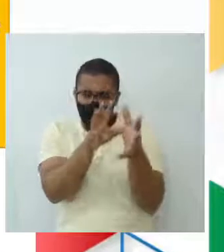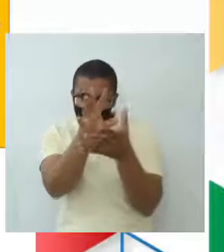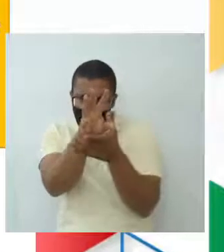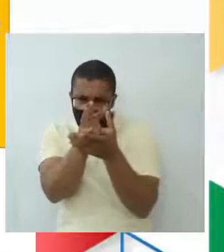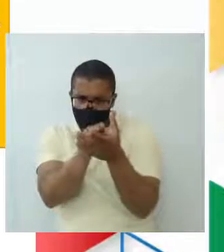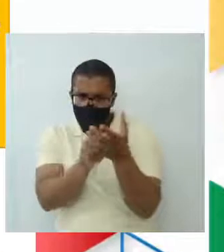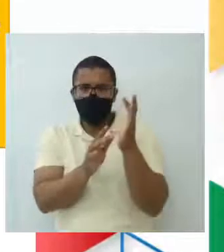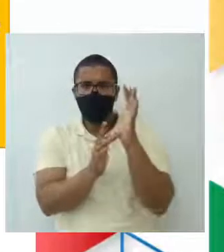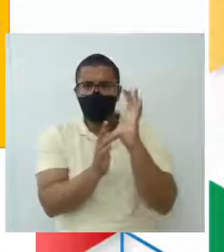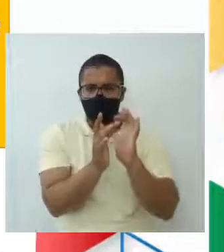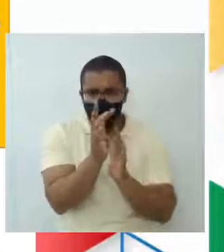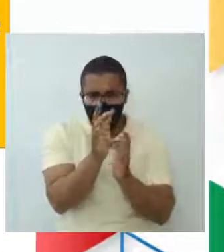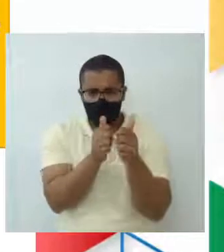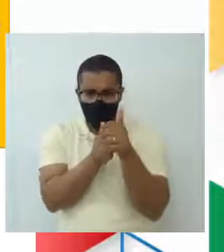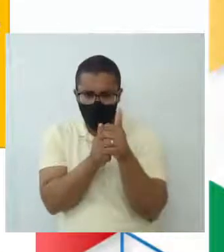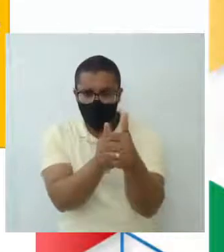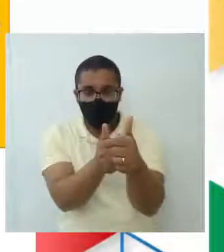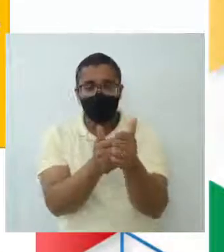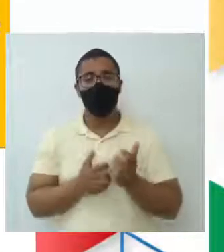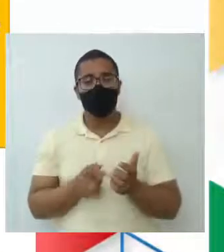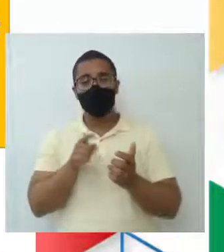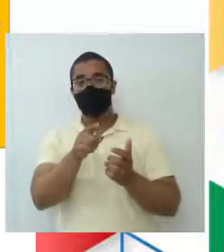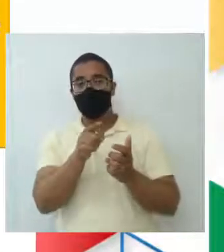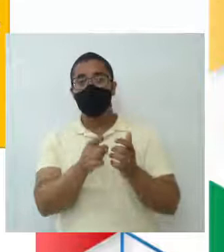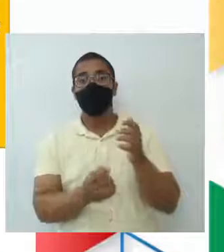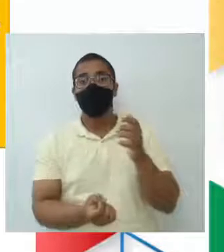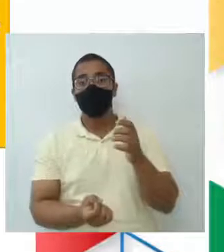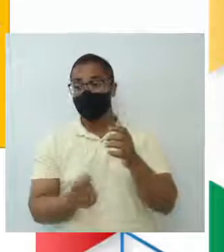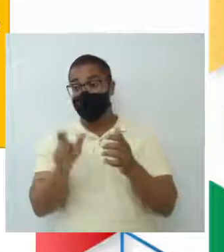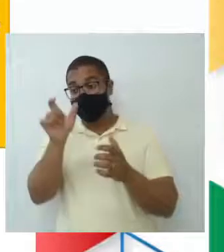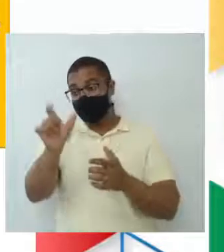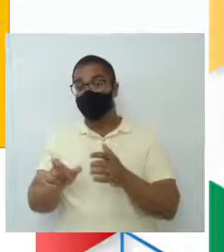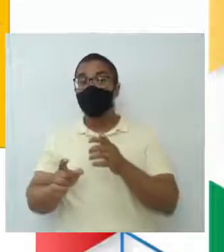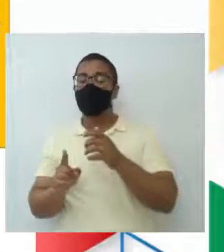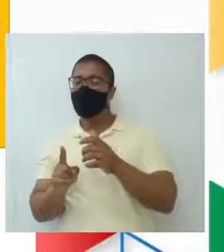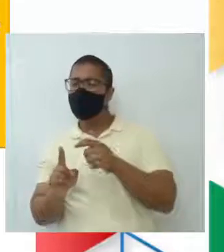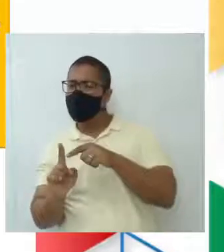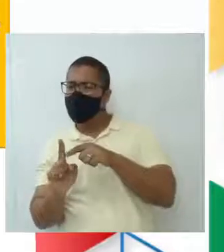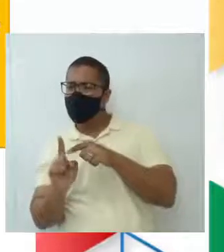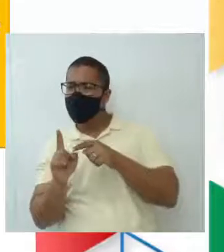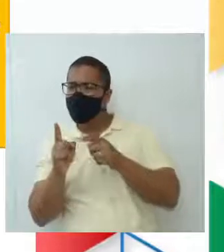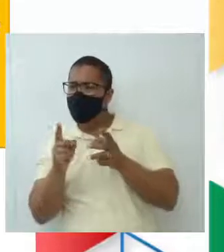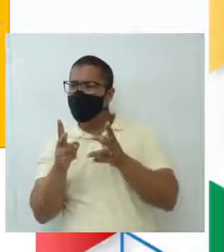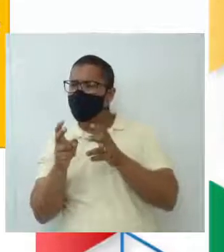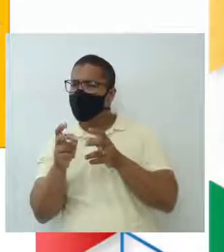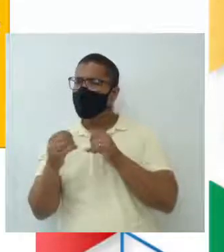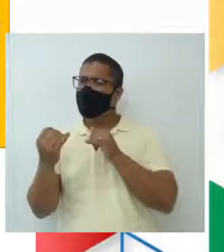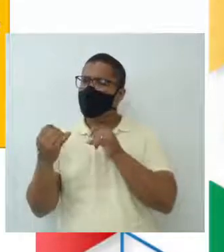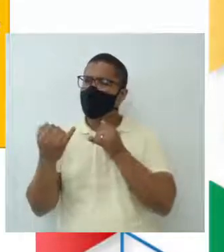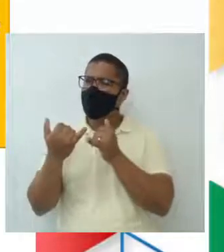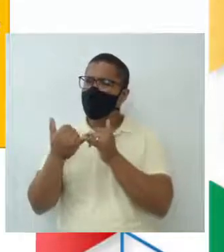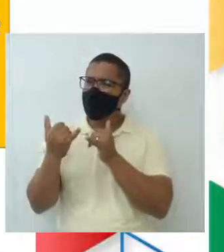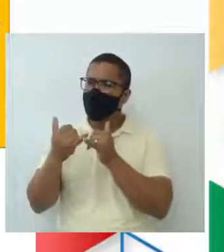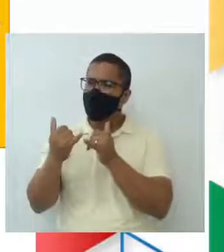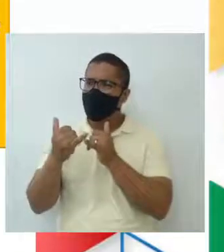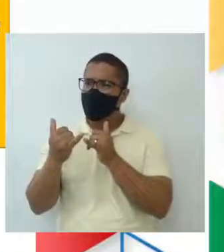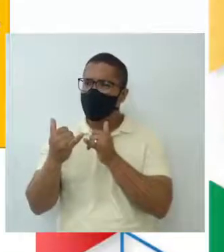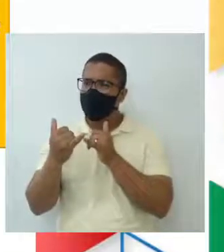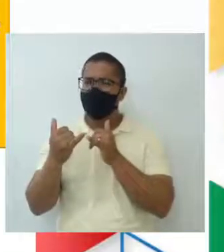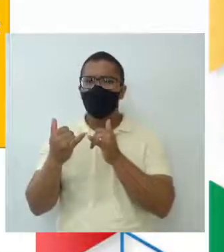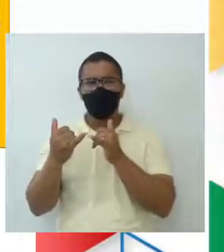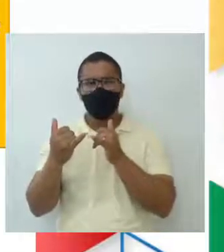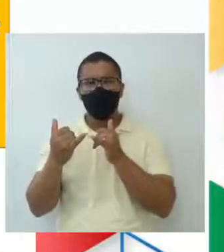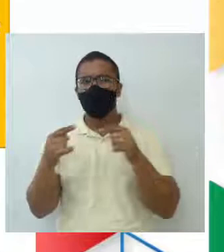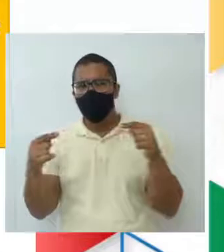uma profunda identificação com os problemas de seus semelhantes e com a humanidade do próprio Cristo.